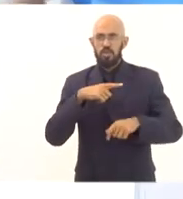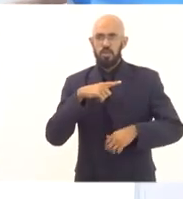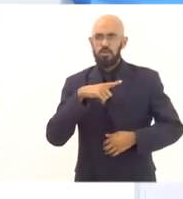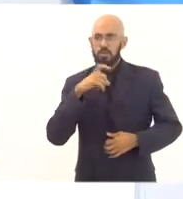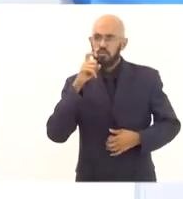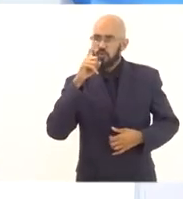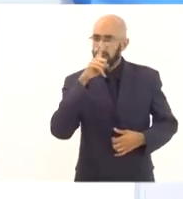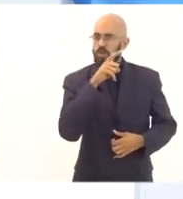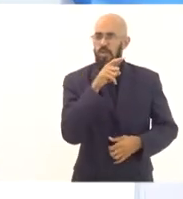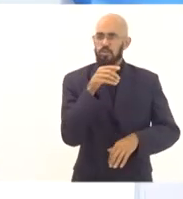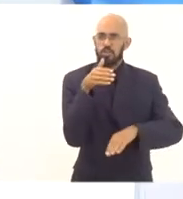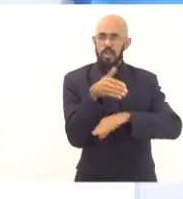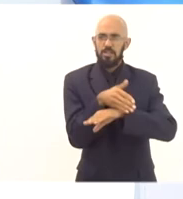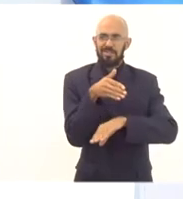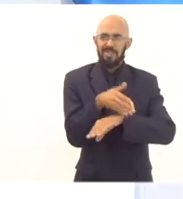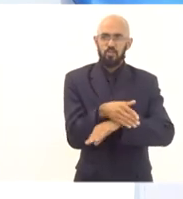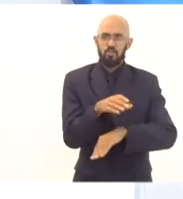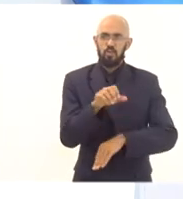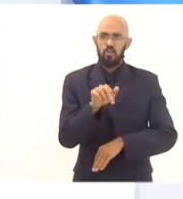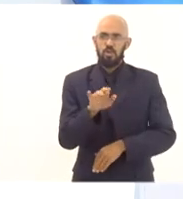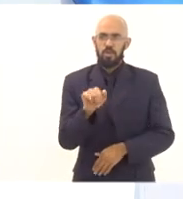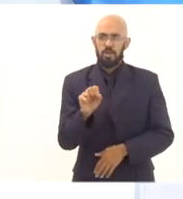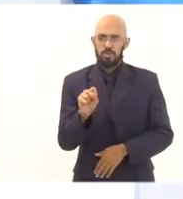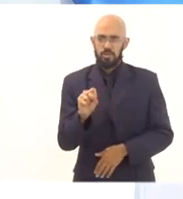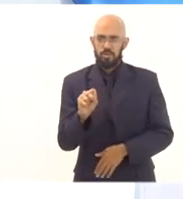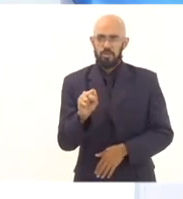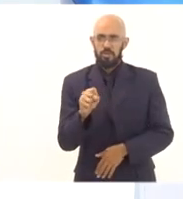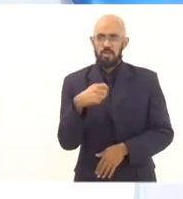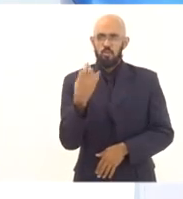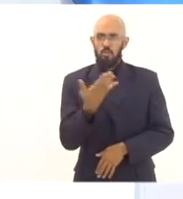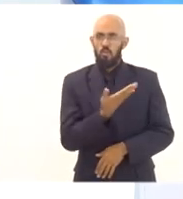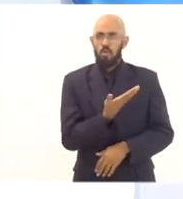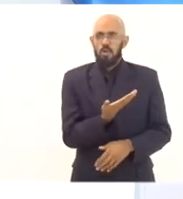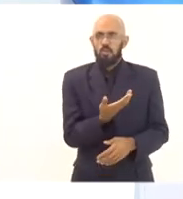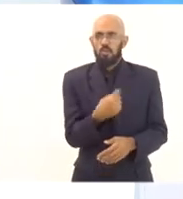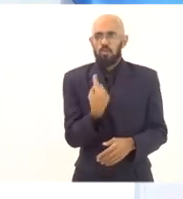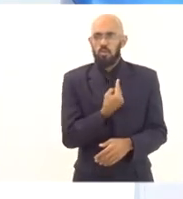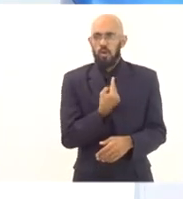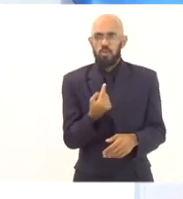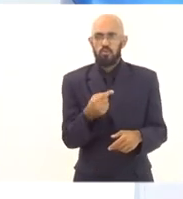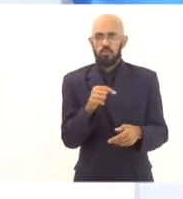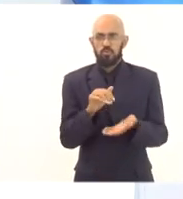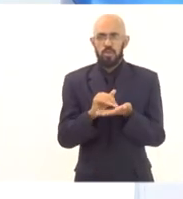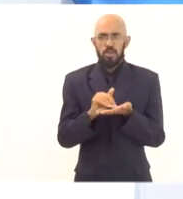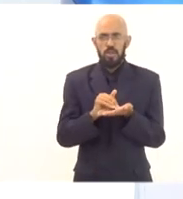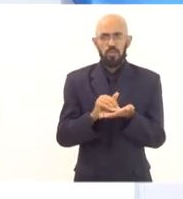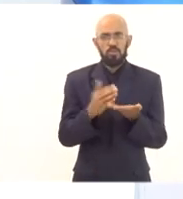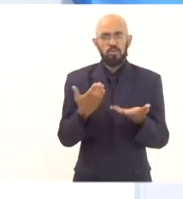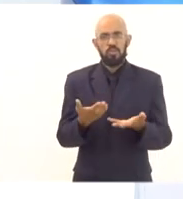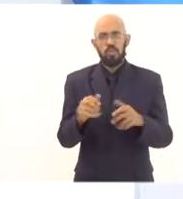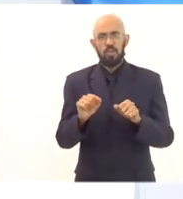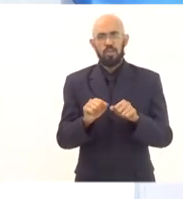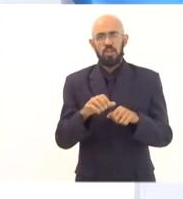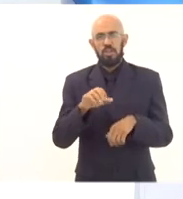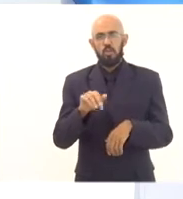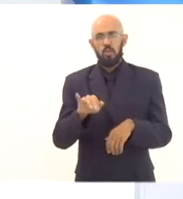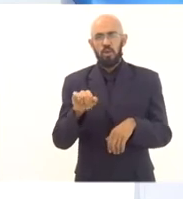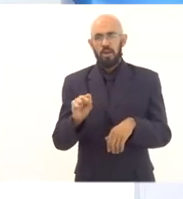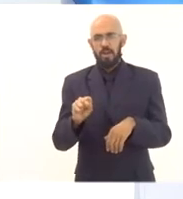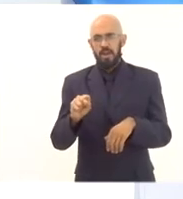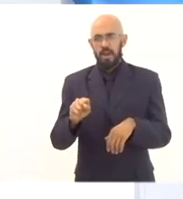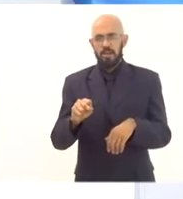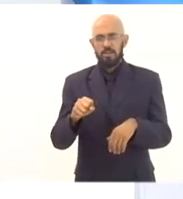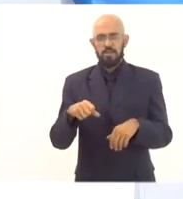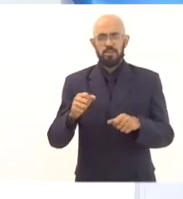de acesso também os Cras a gente inclusive quando foi secretário que iria implementar um traje volante porque a gente tem muita